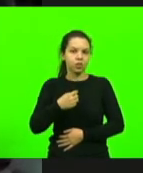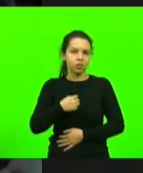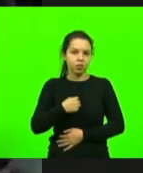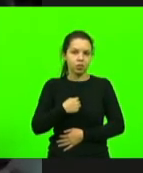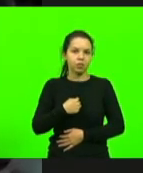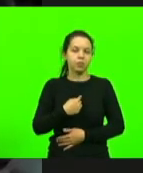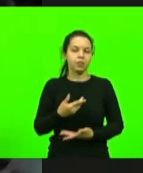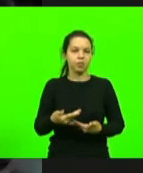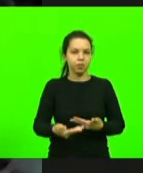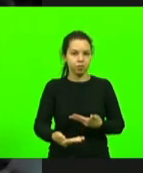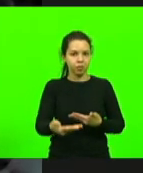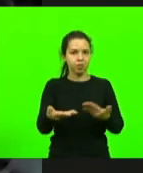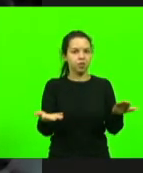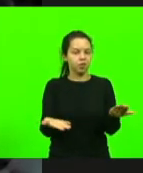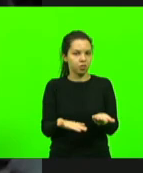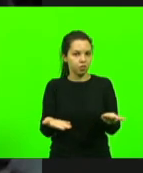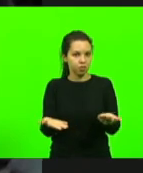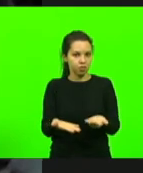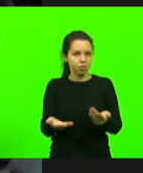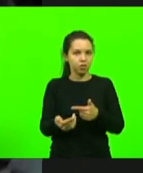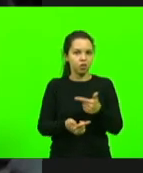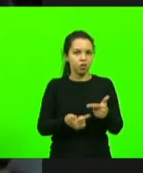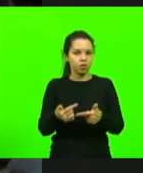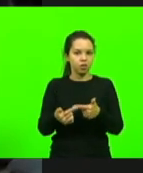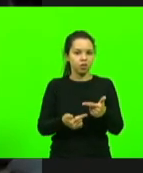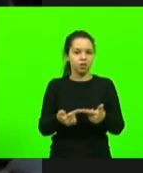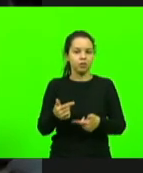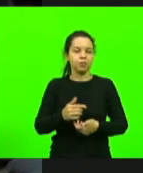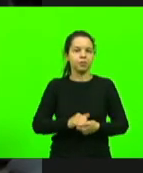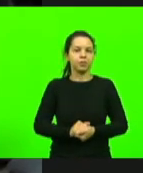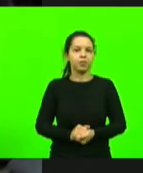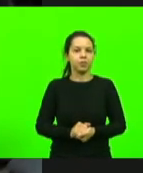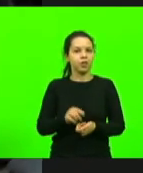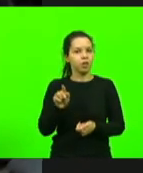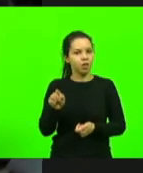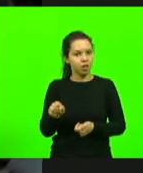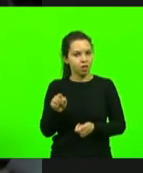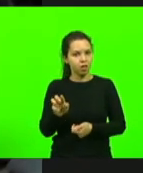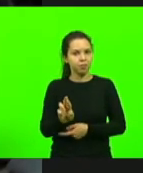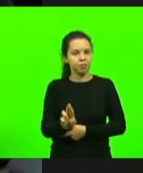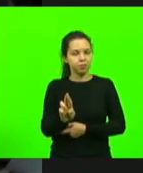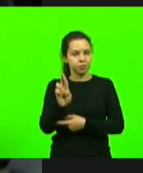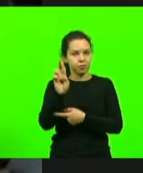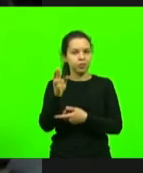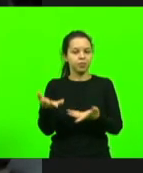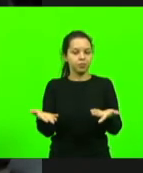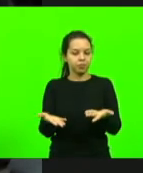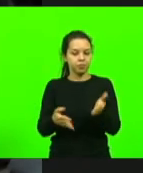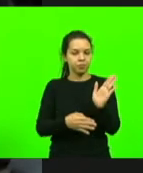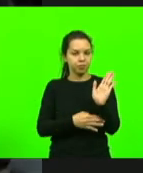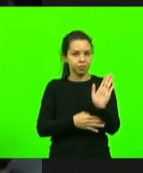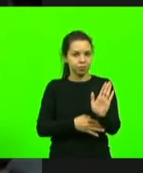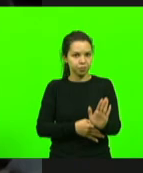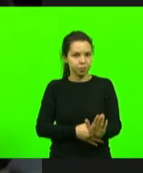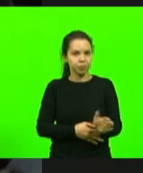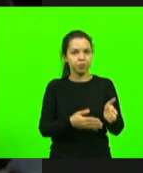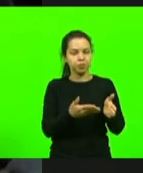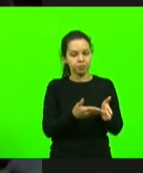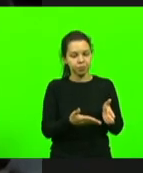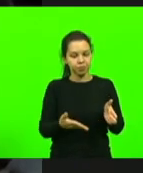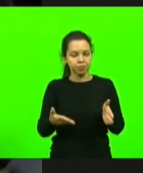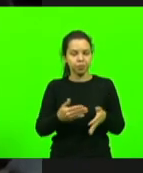passo nesse momento os trabalhos para Que ela possa conduzir na tarde de hoje a partir de agora